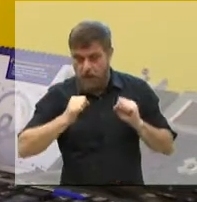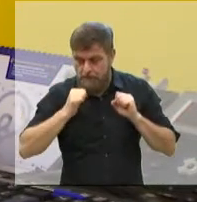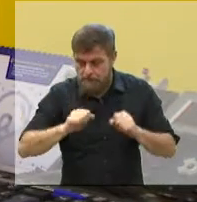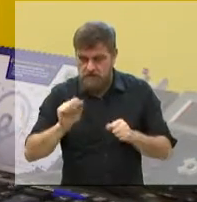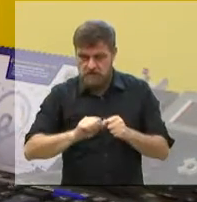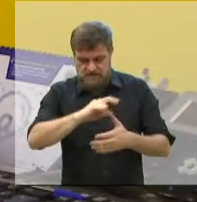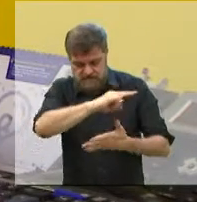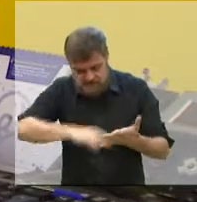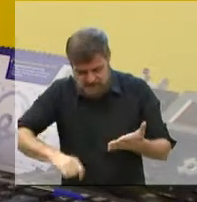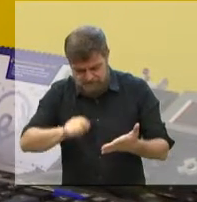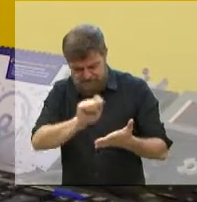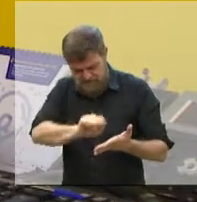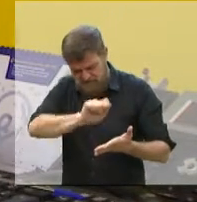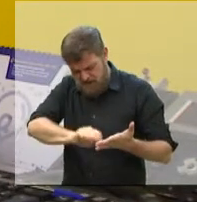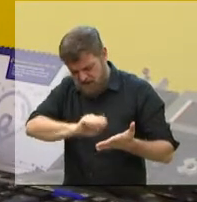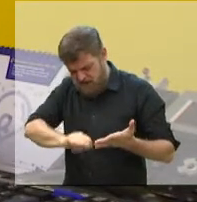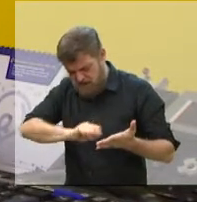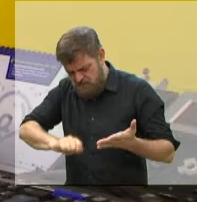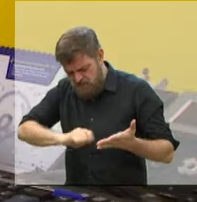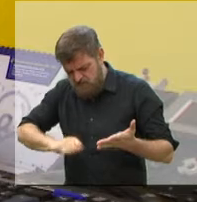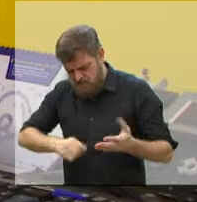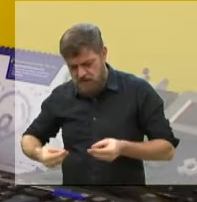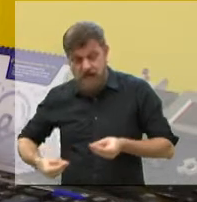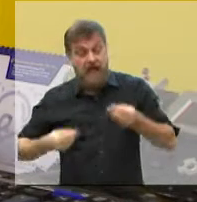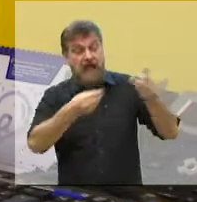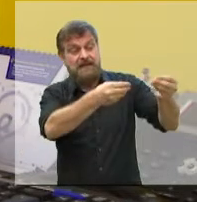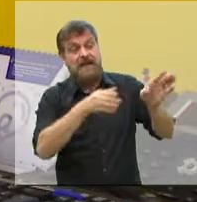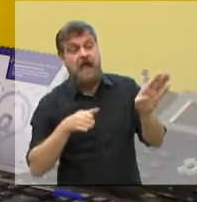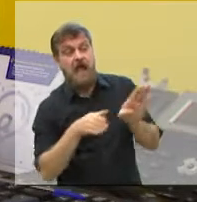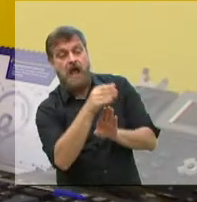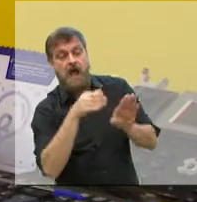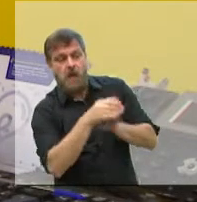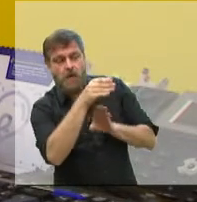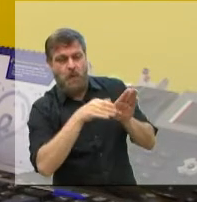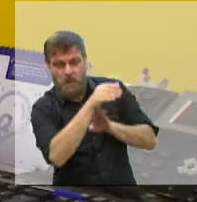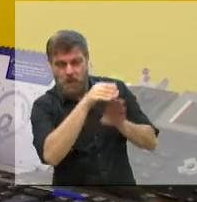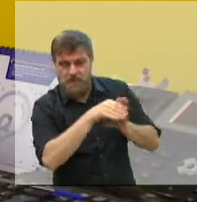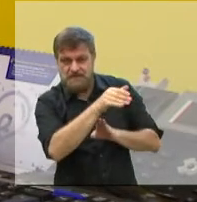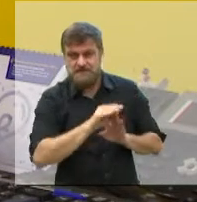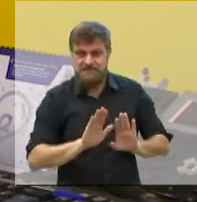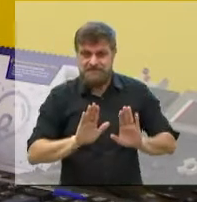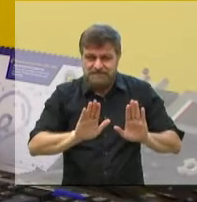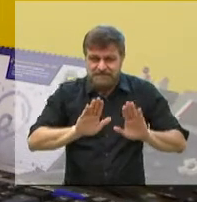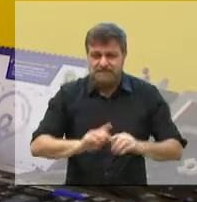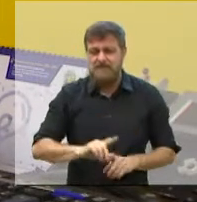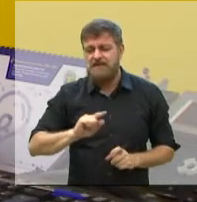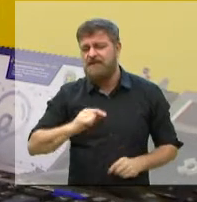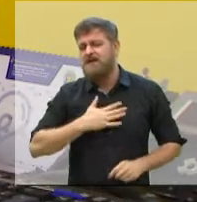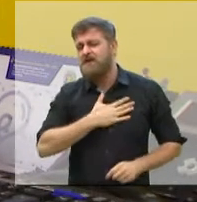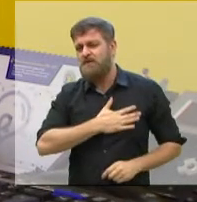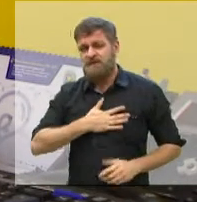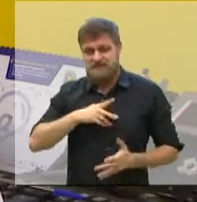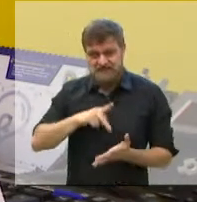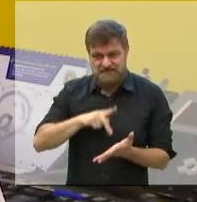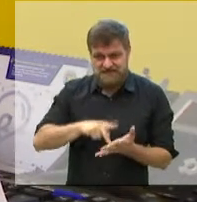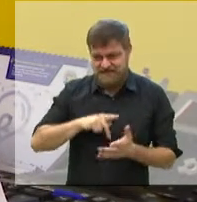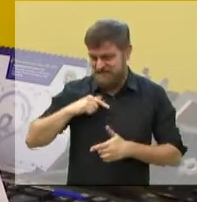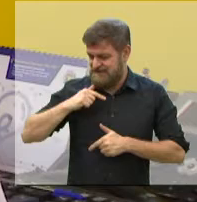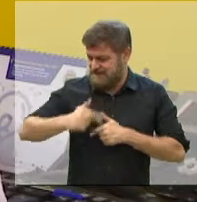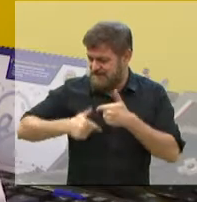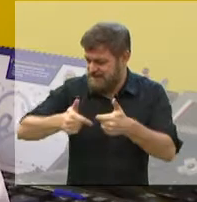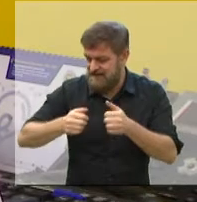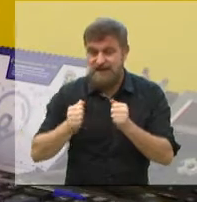várias moções, vários requerimentos, várias indicações, mas o que eu gosto mesmo é de trabalhar